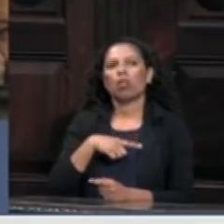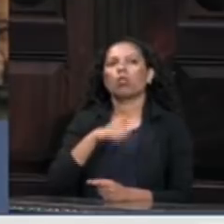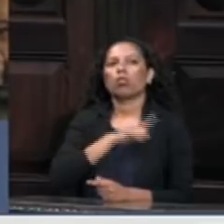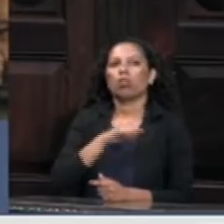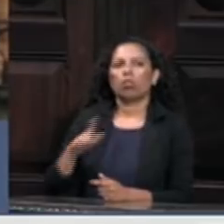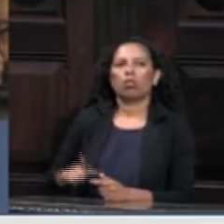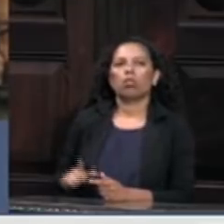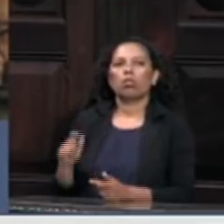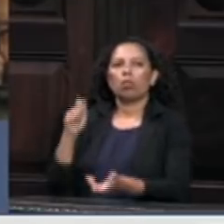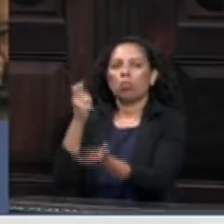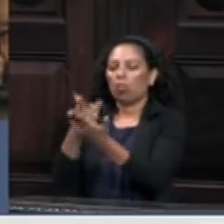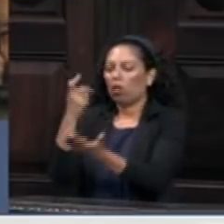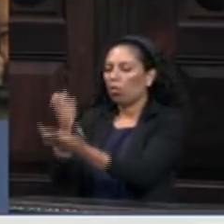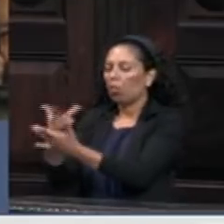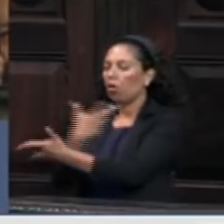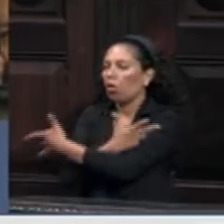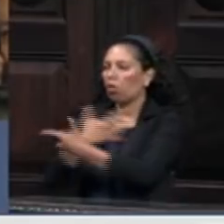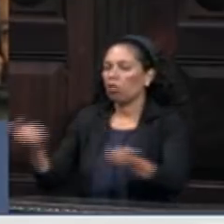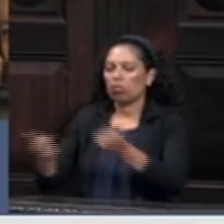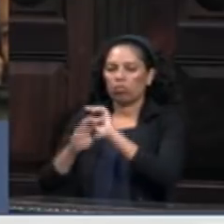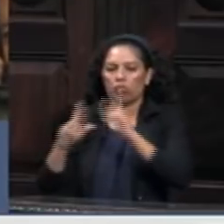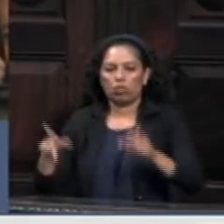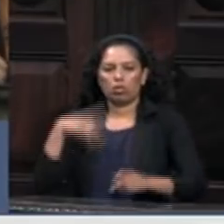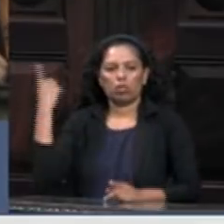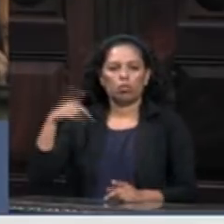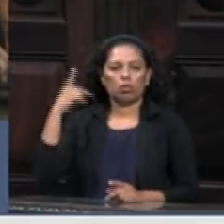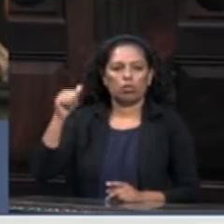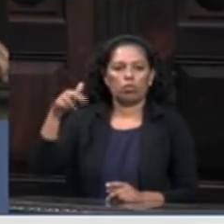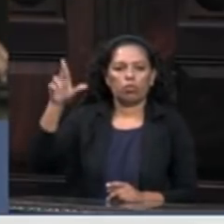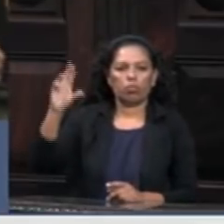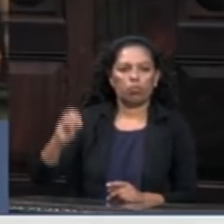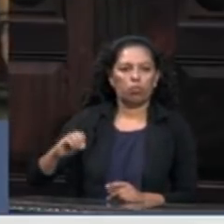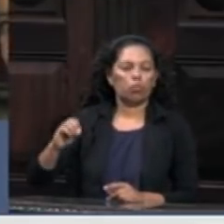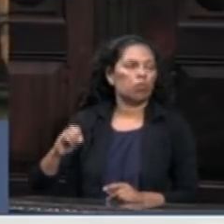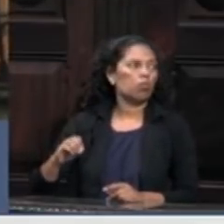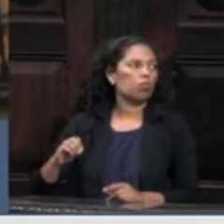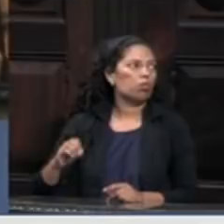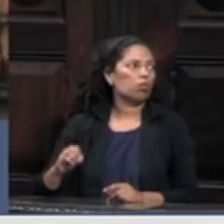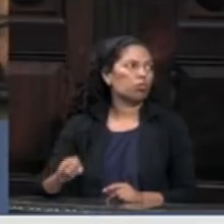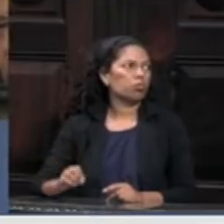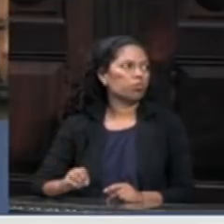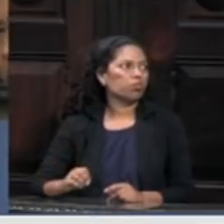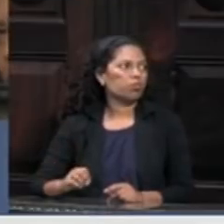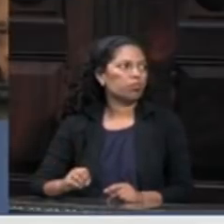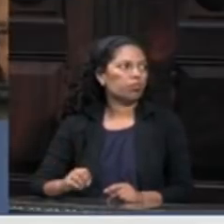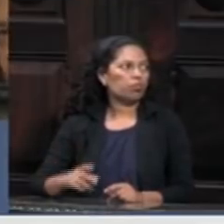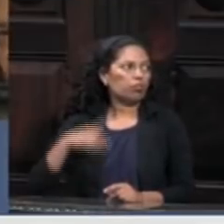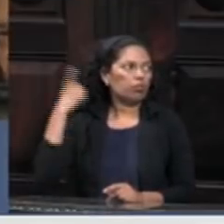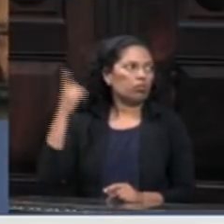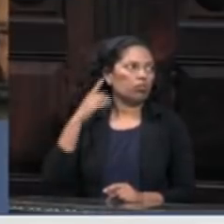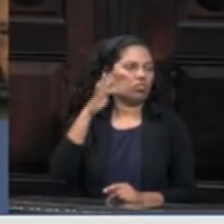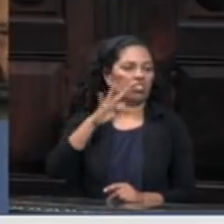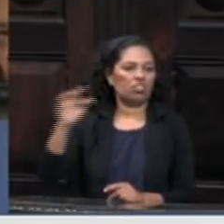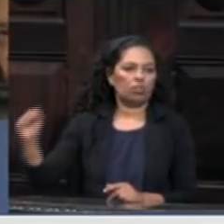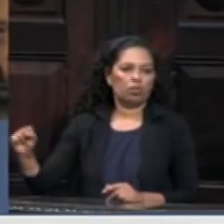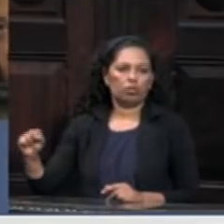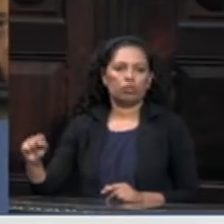bússola. Deputado Paulo Ramos. Senhor presidente. Eu queria ouvir o deputado Flávio Serafini, que ele não abriu